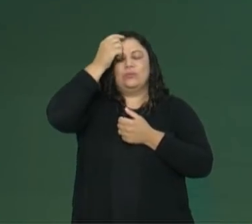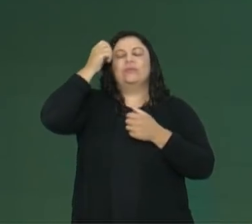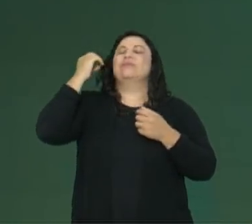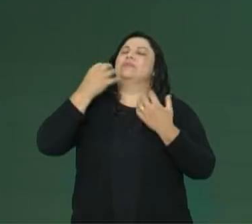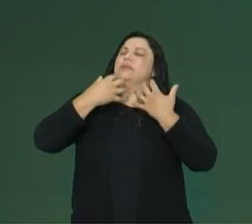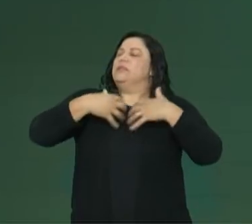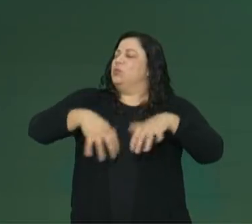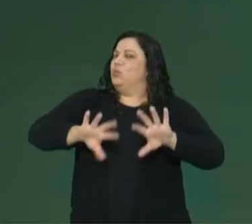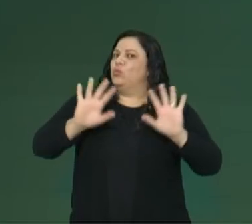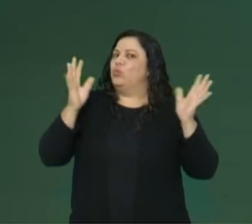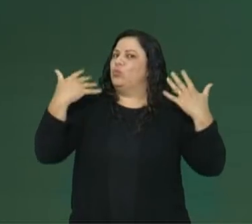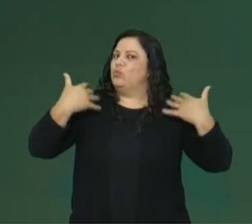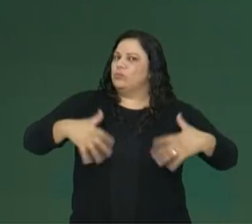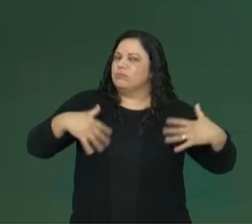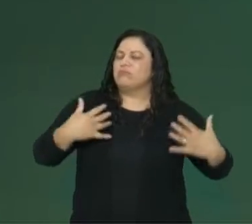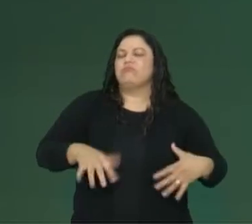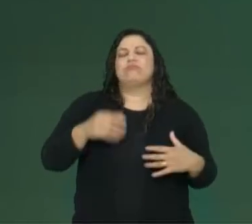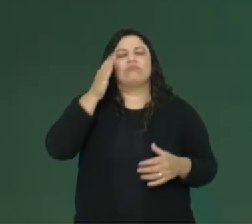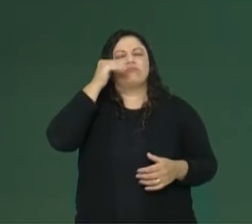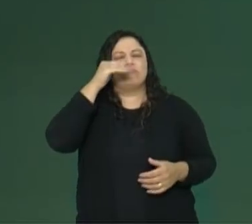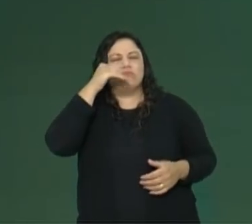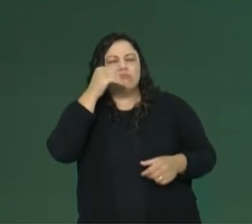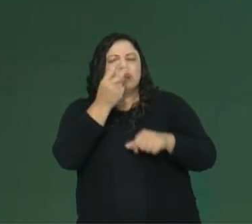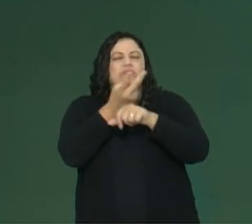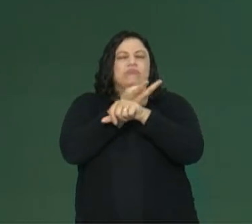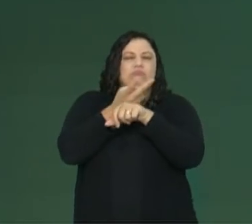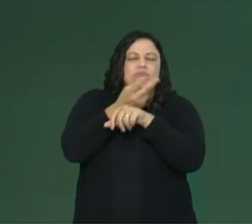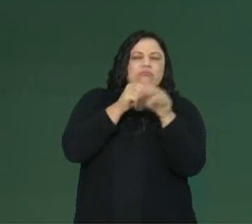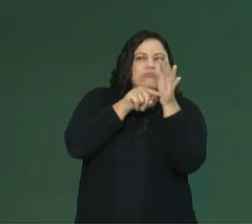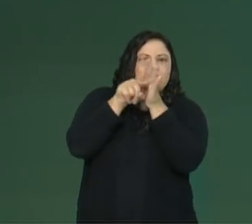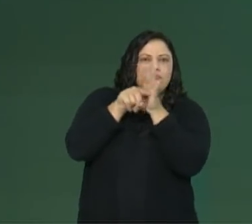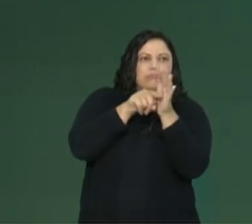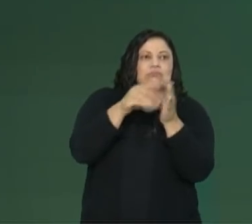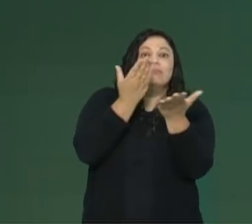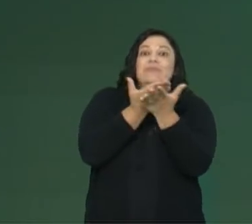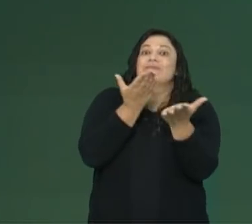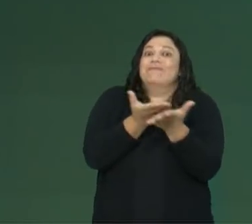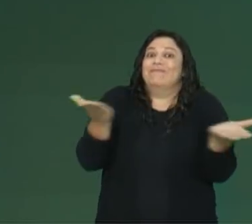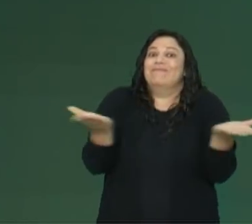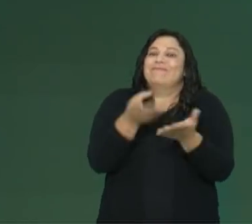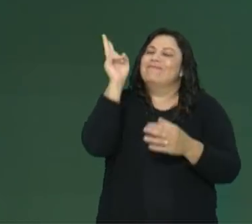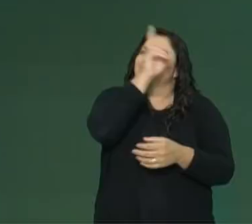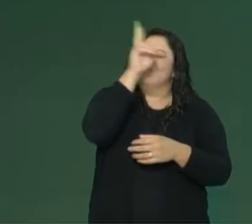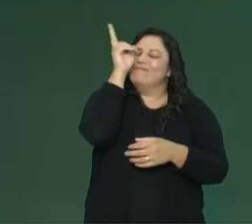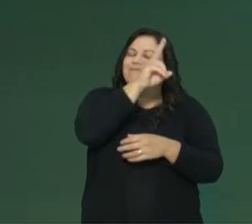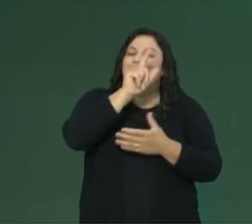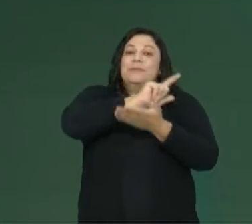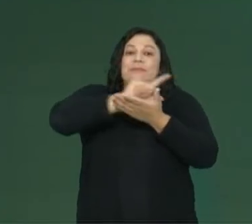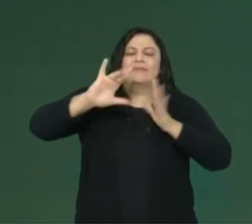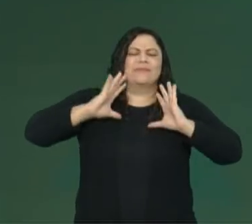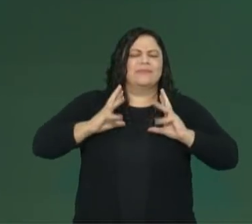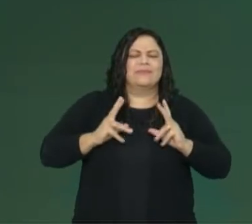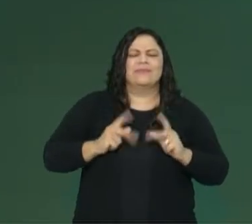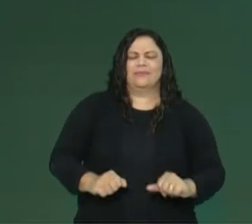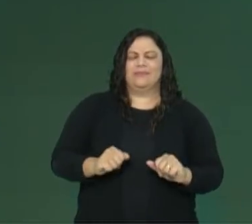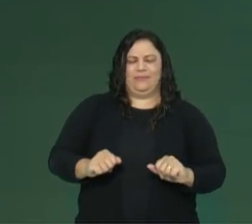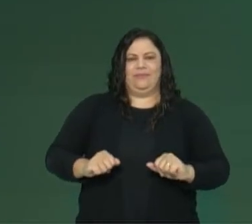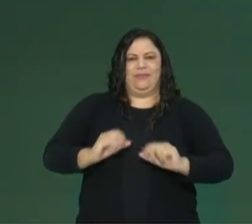atrás, conversa com o seu professor. Maravilha? Para a aula de hoje, lembra, saneamento é saúde e